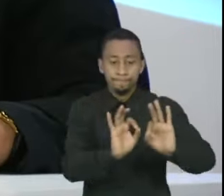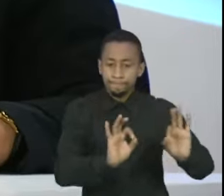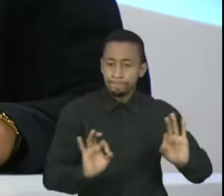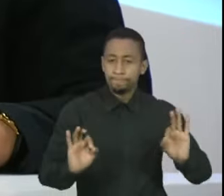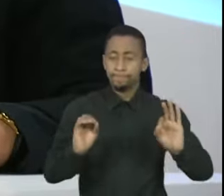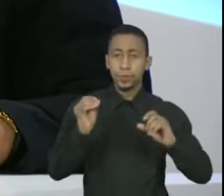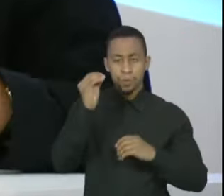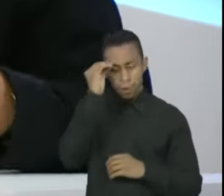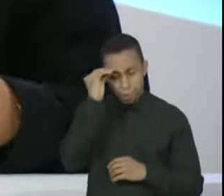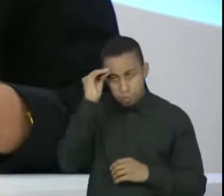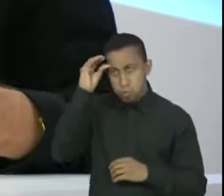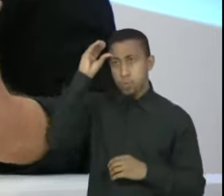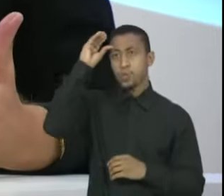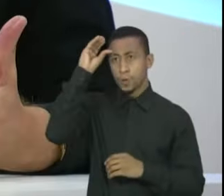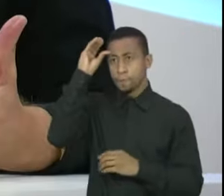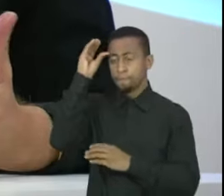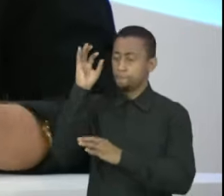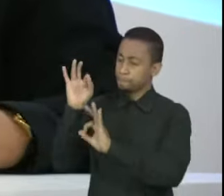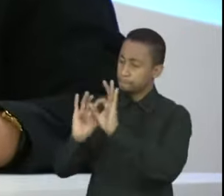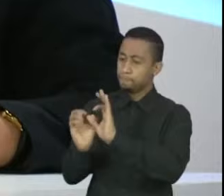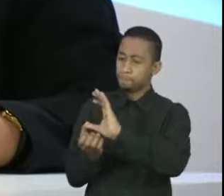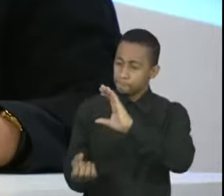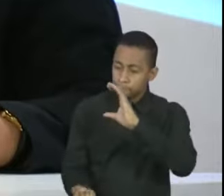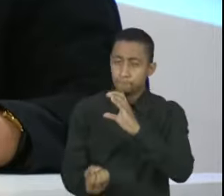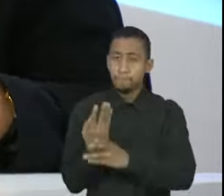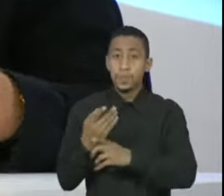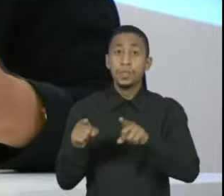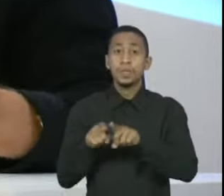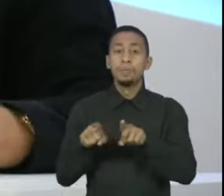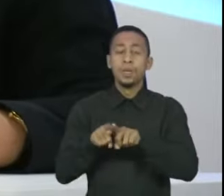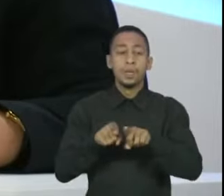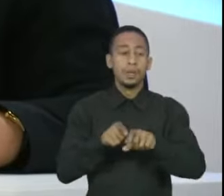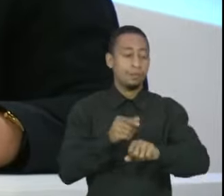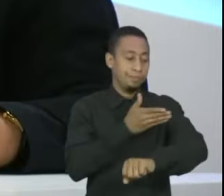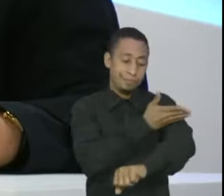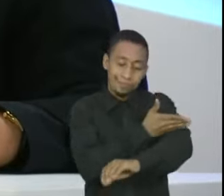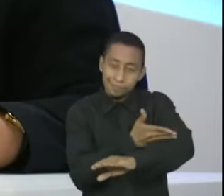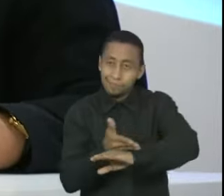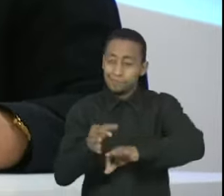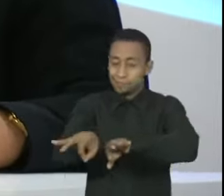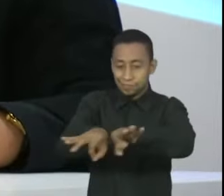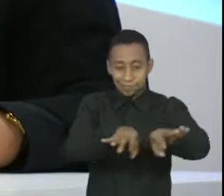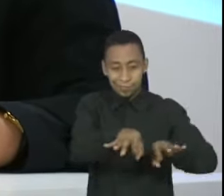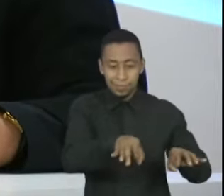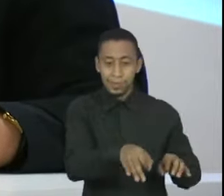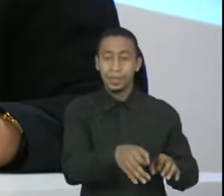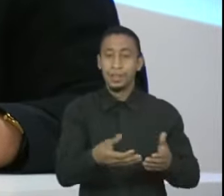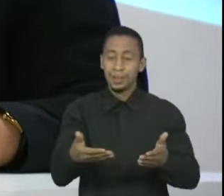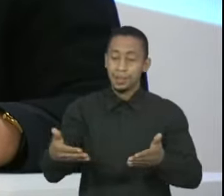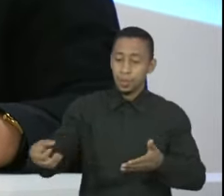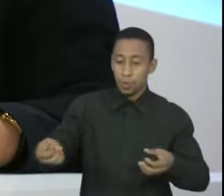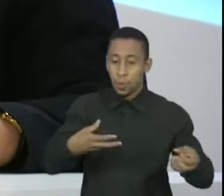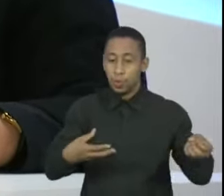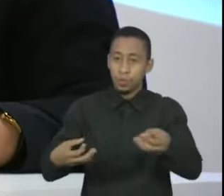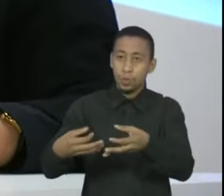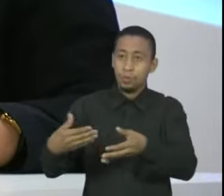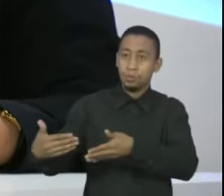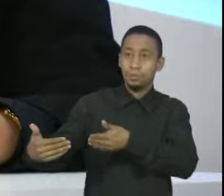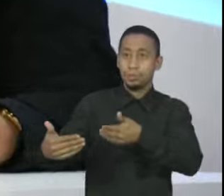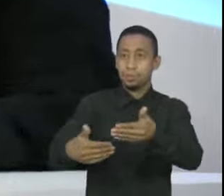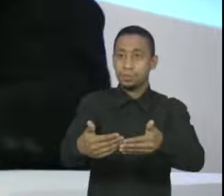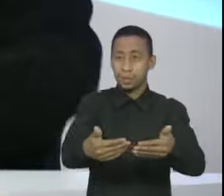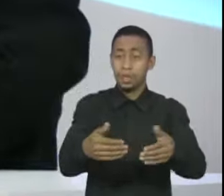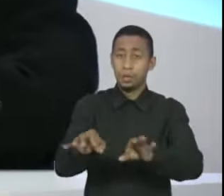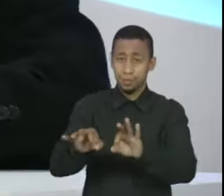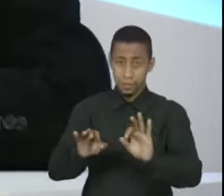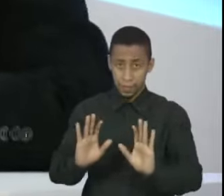tá participou do processo de modernização toda dialética da modernização queria perguntar para o seu o